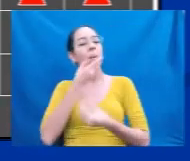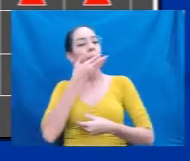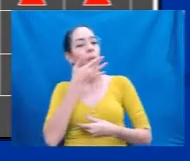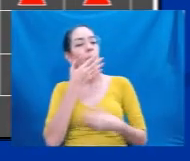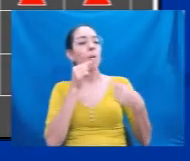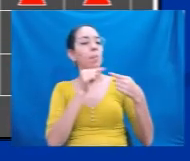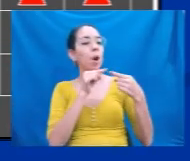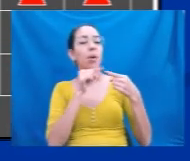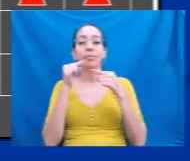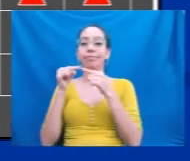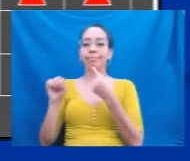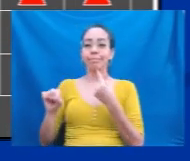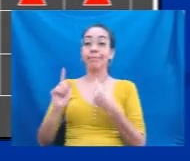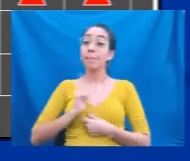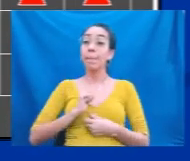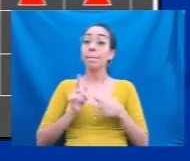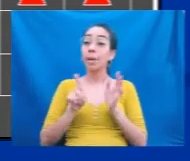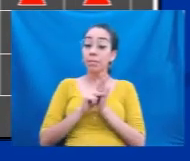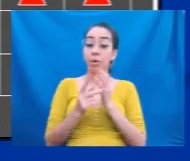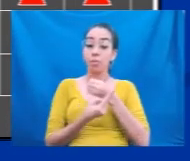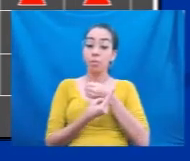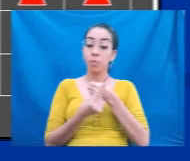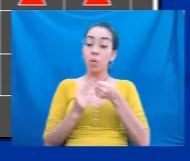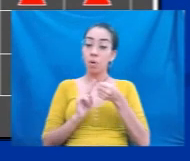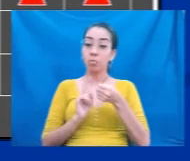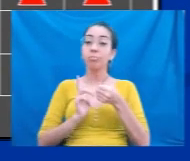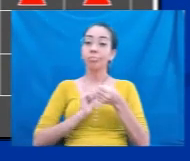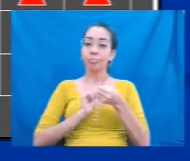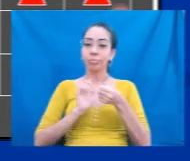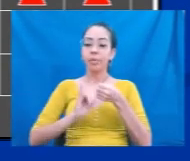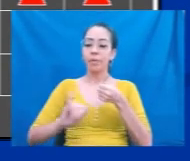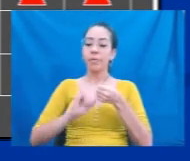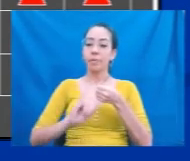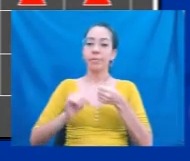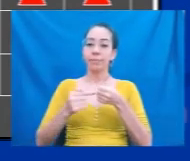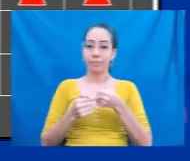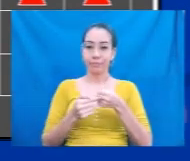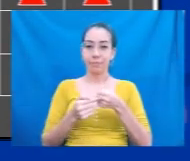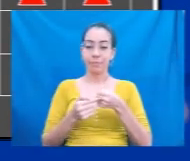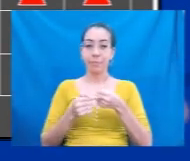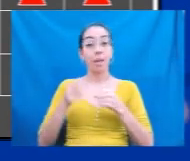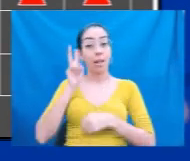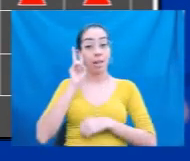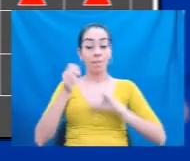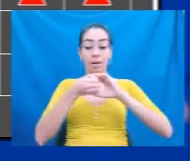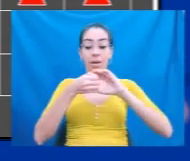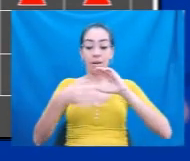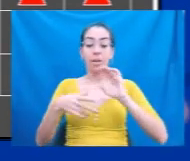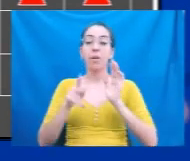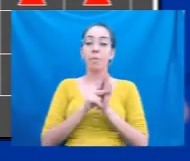informações já estão presentes nos rótulos, como a gente já viu na aula anterior. tá? Então, tem que ser levado em conta